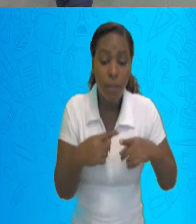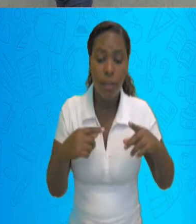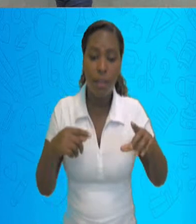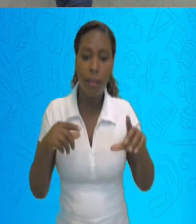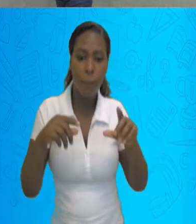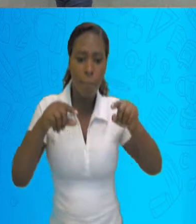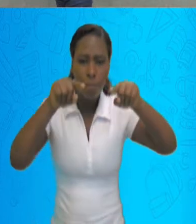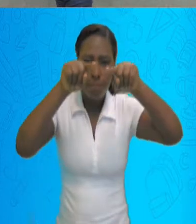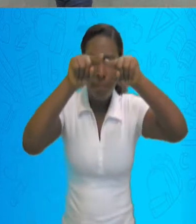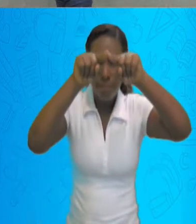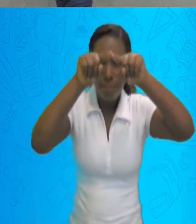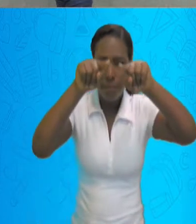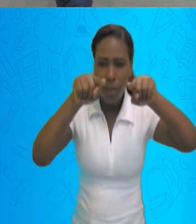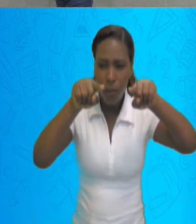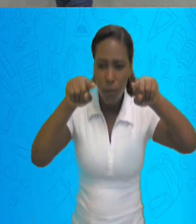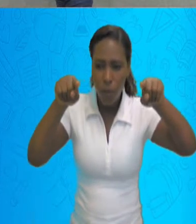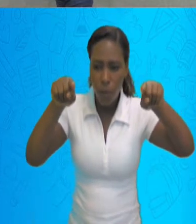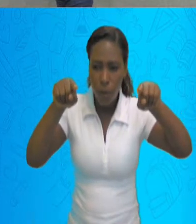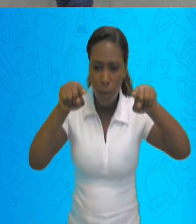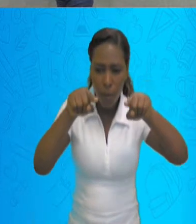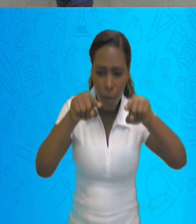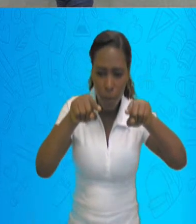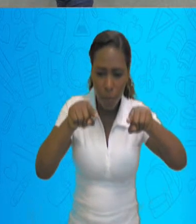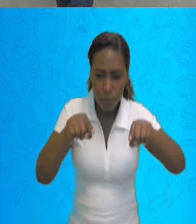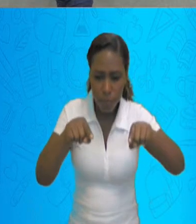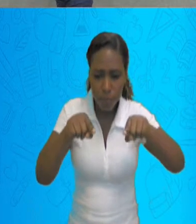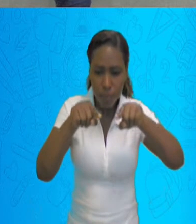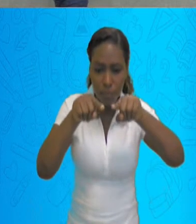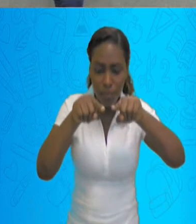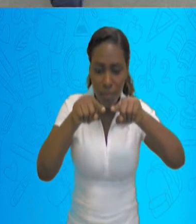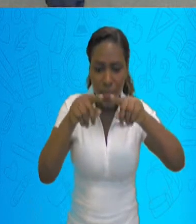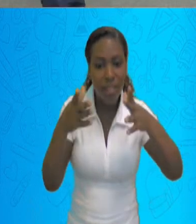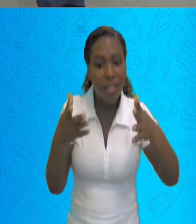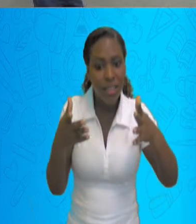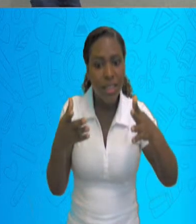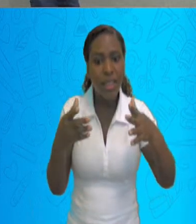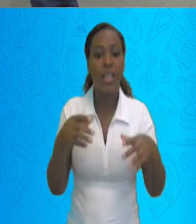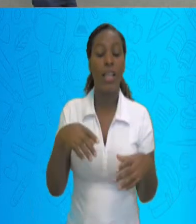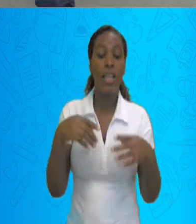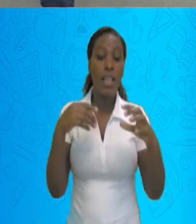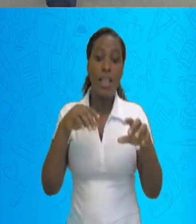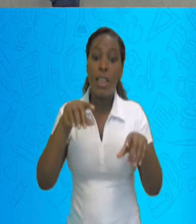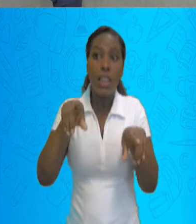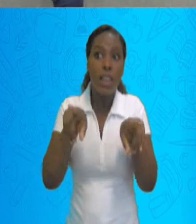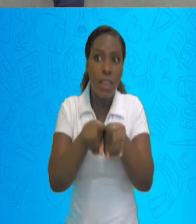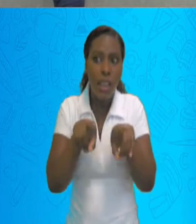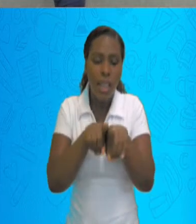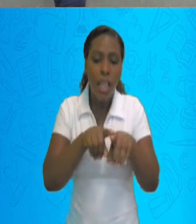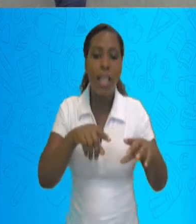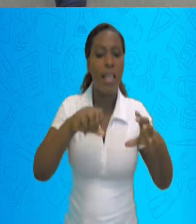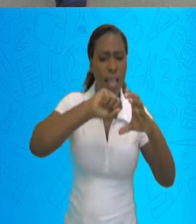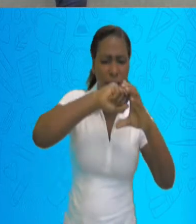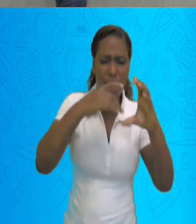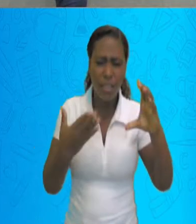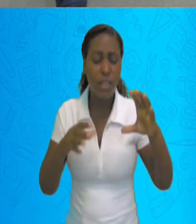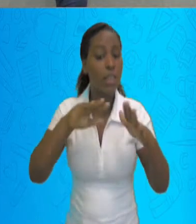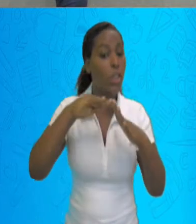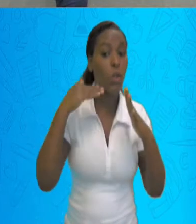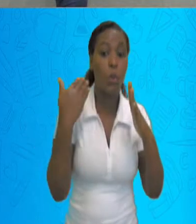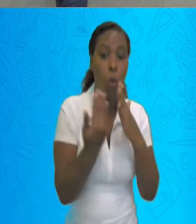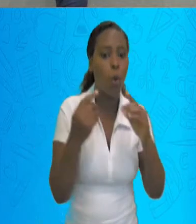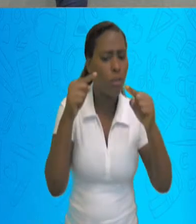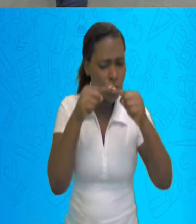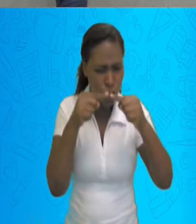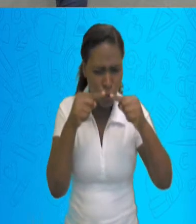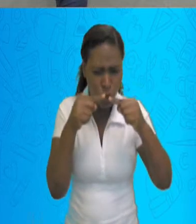de retas que não se cruzam e ela fecha no total. Olha só, a parte amarela, né, a base